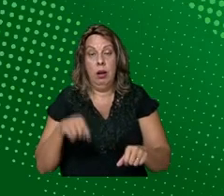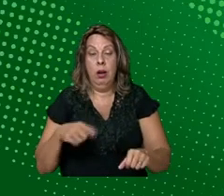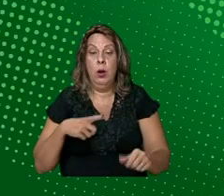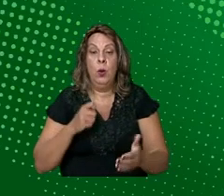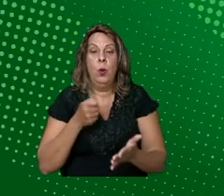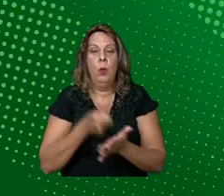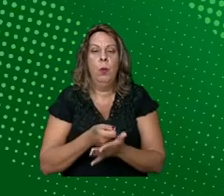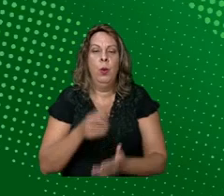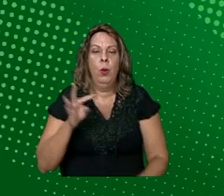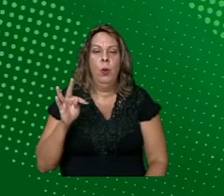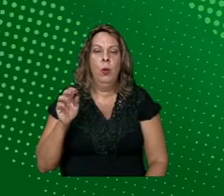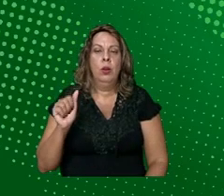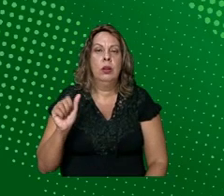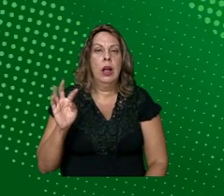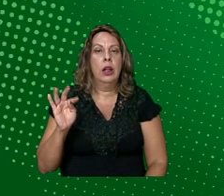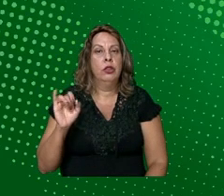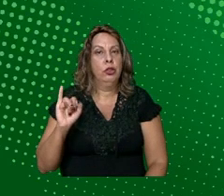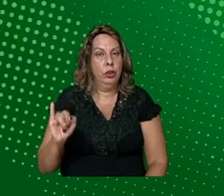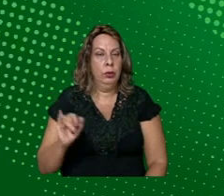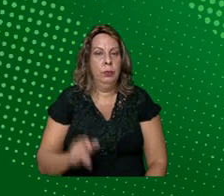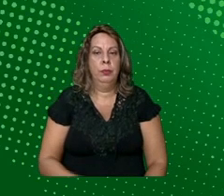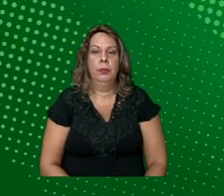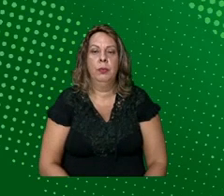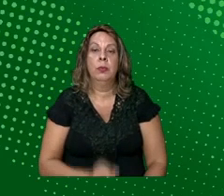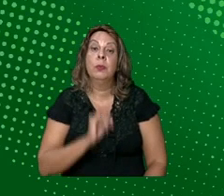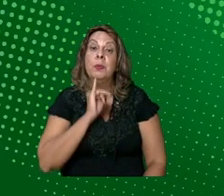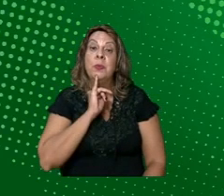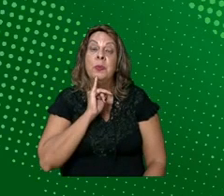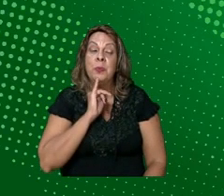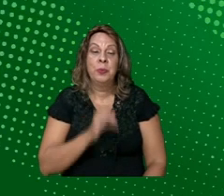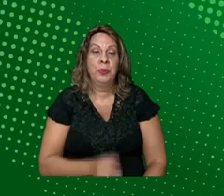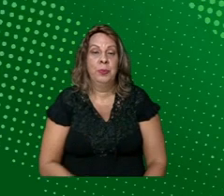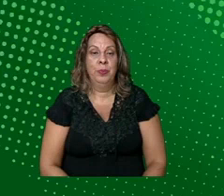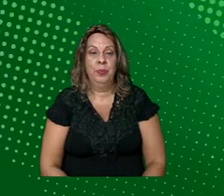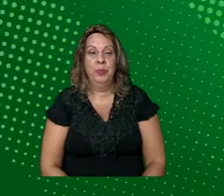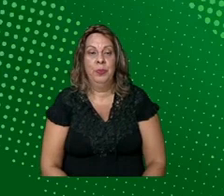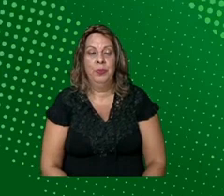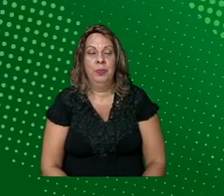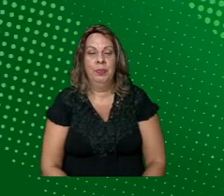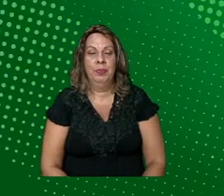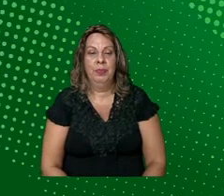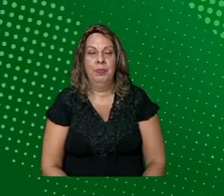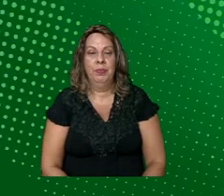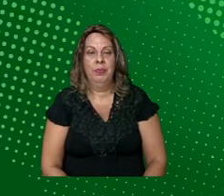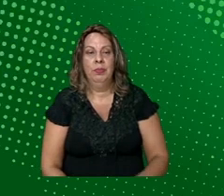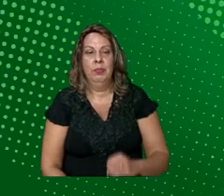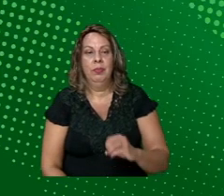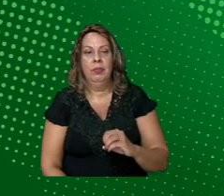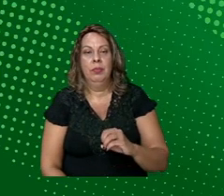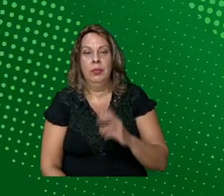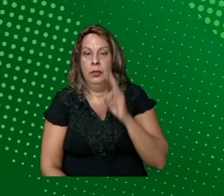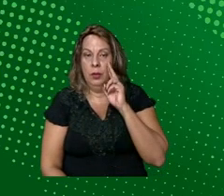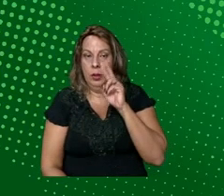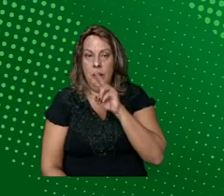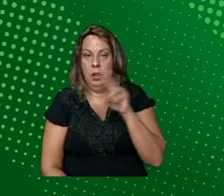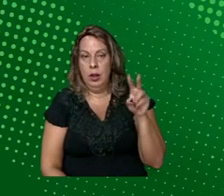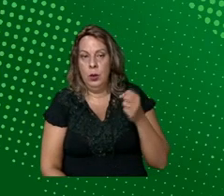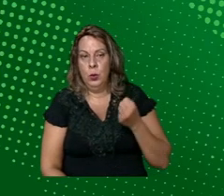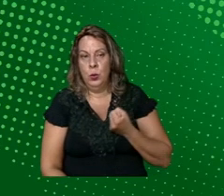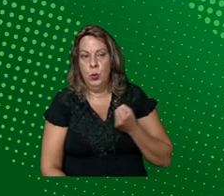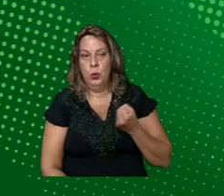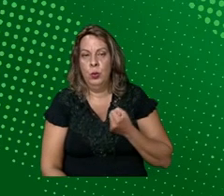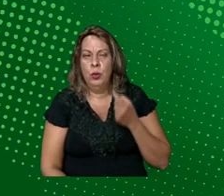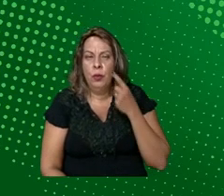Tati, Terezinha aí. Ó, Itabaiana, pé quente a regional. Jaque, enquanto eu vou ler esse número, você já